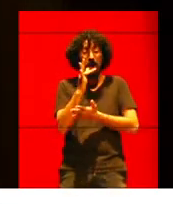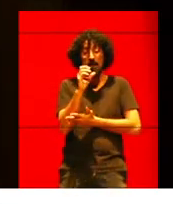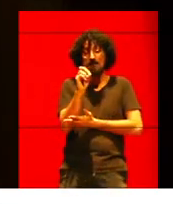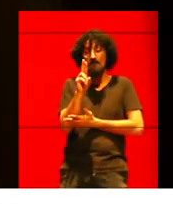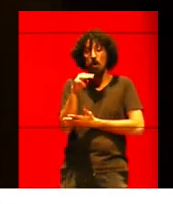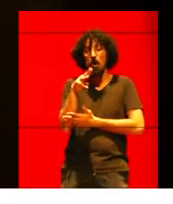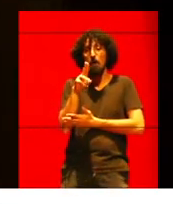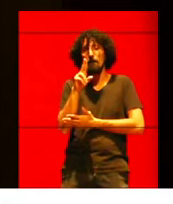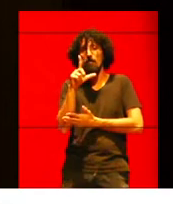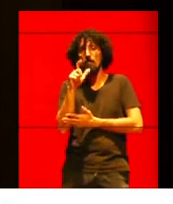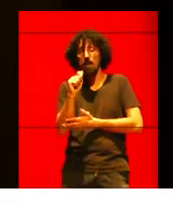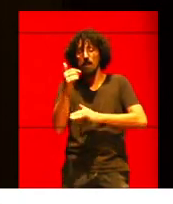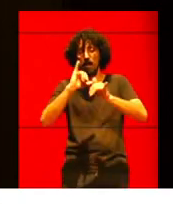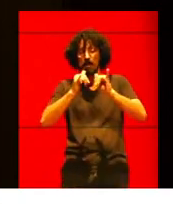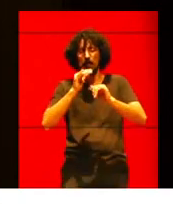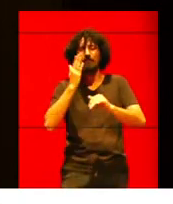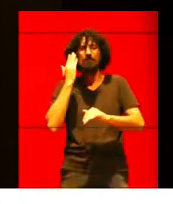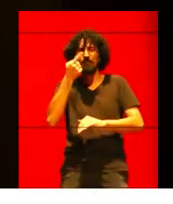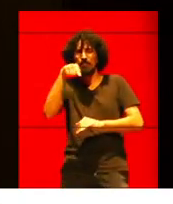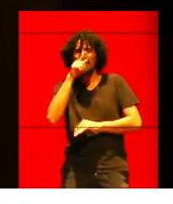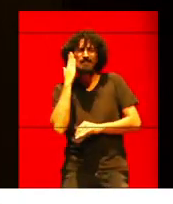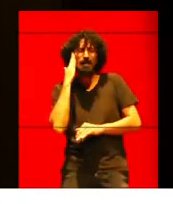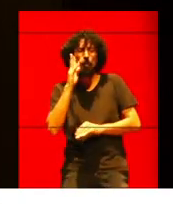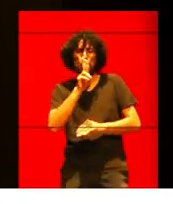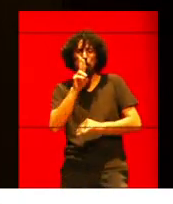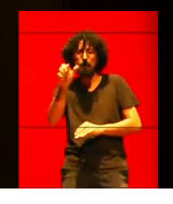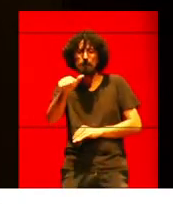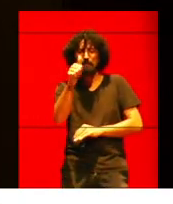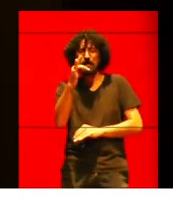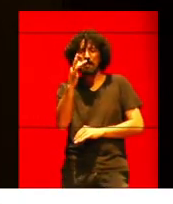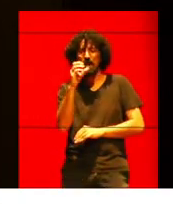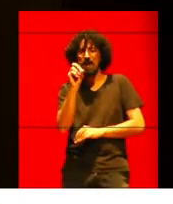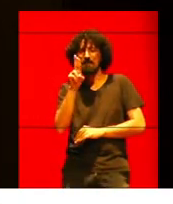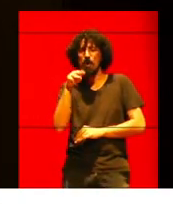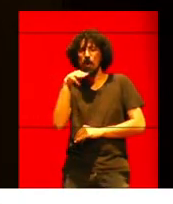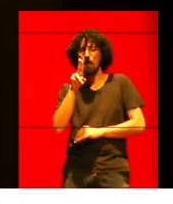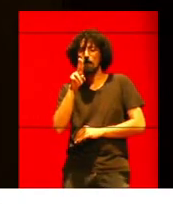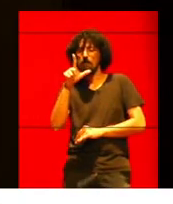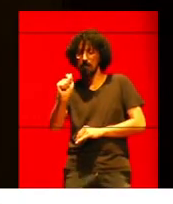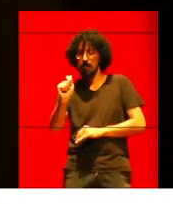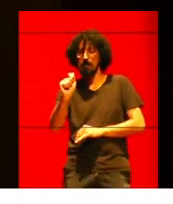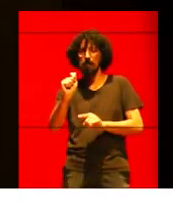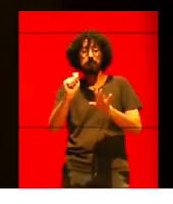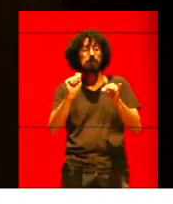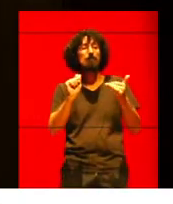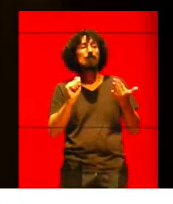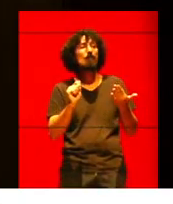o nome daquela primeira fórmula que tem ali, em que aparecem todas as ligações?